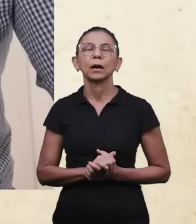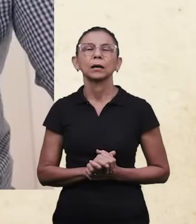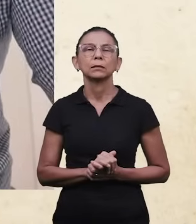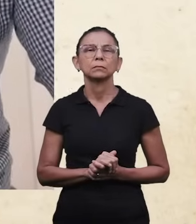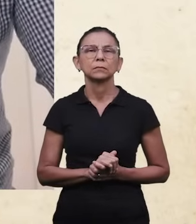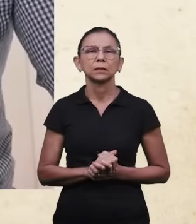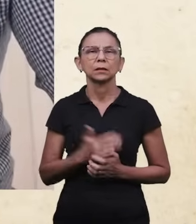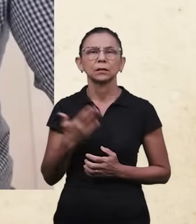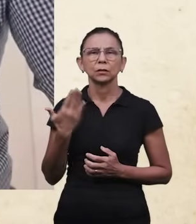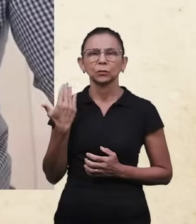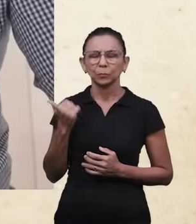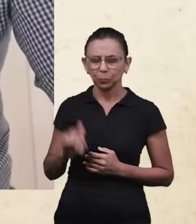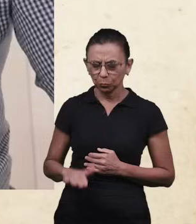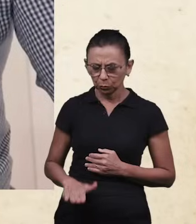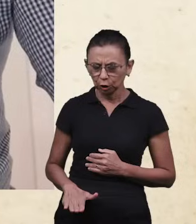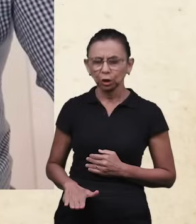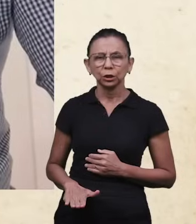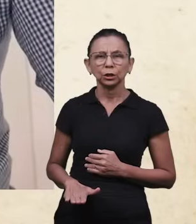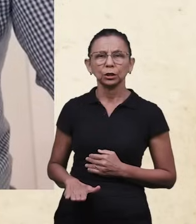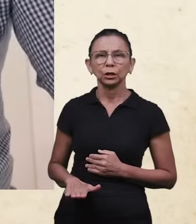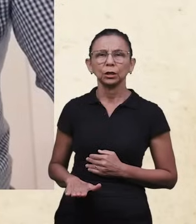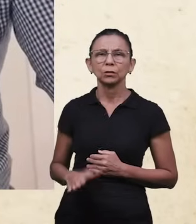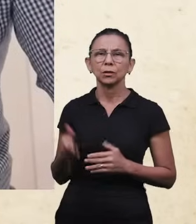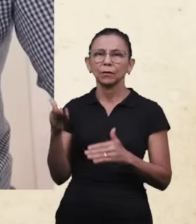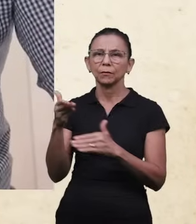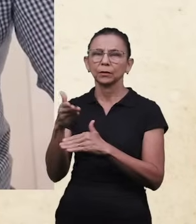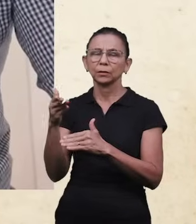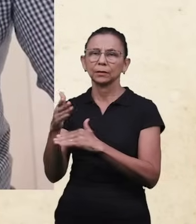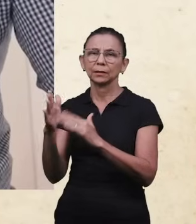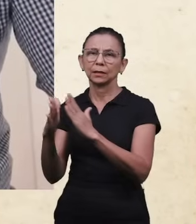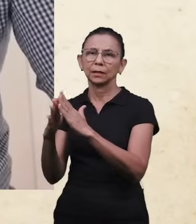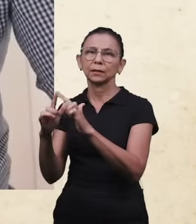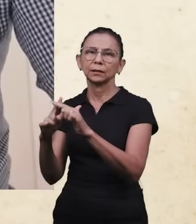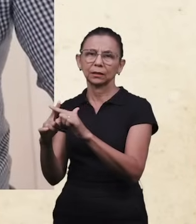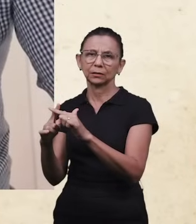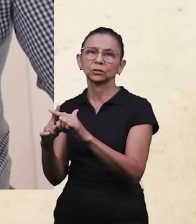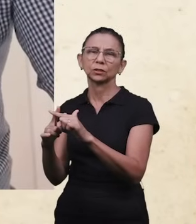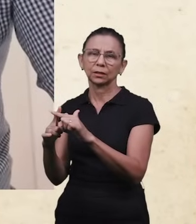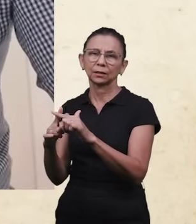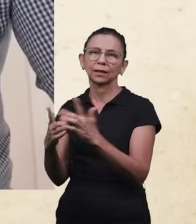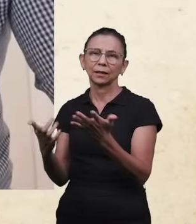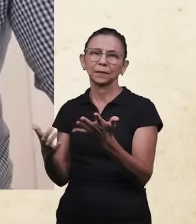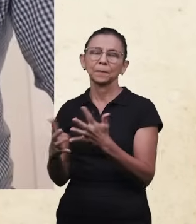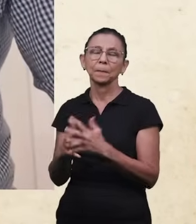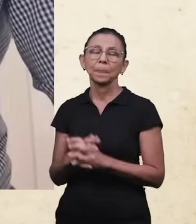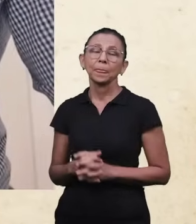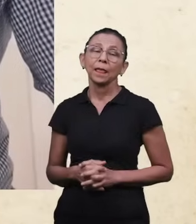desde criança, né? Eu tive o privilégio de nascer na obra. Hoje os meus pais já não servem mais ao